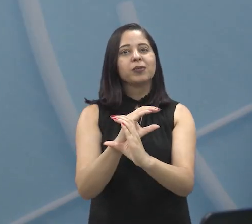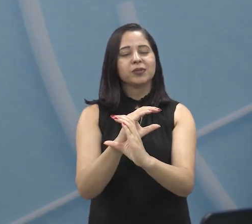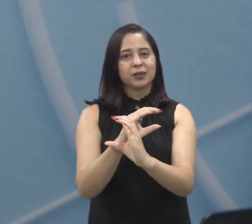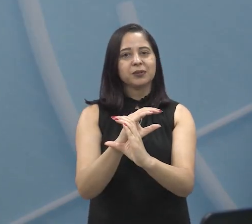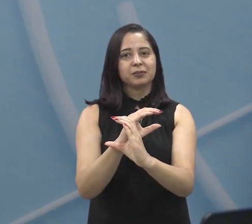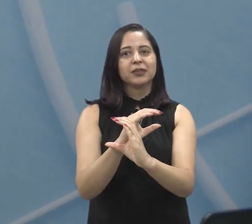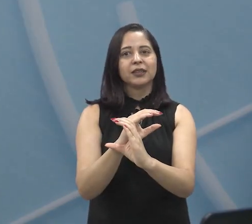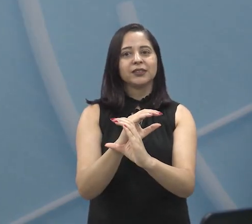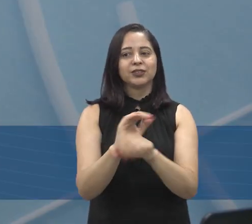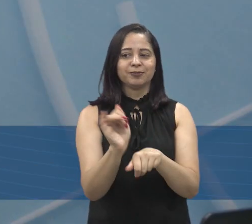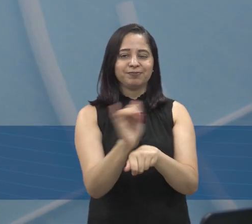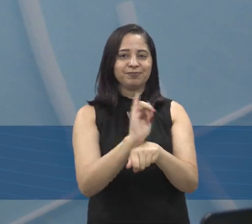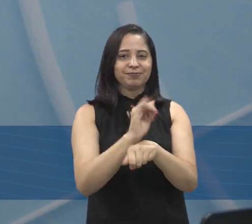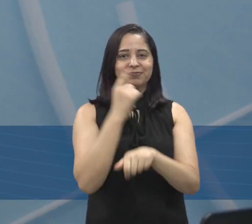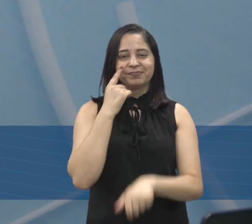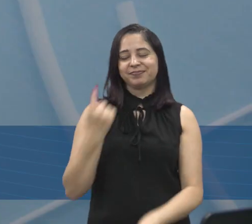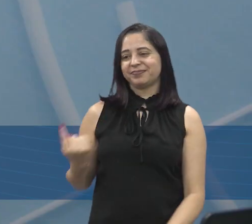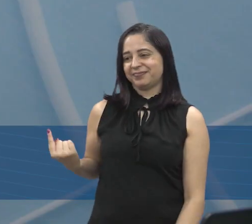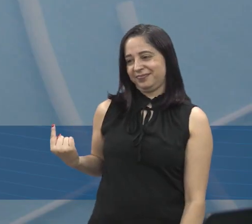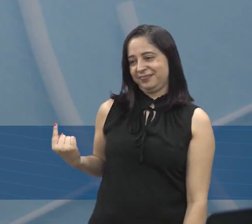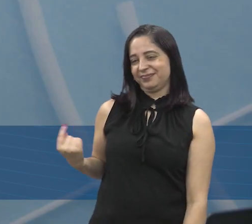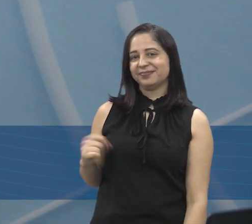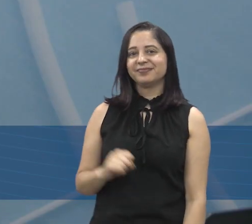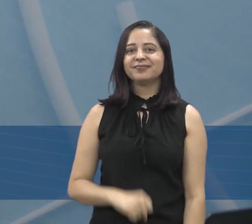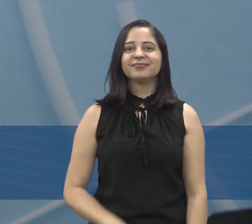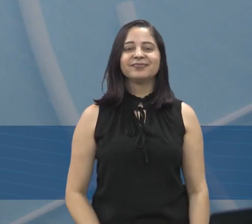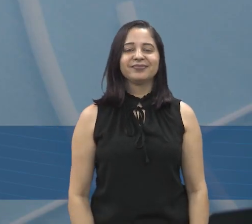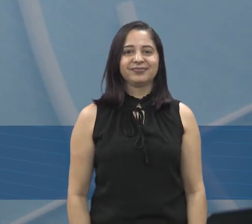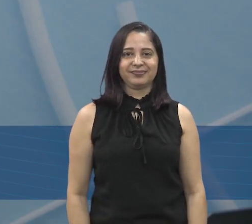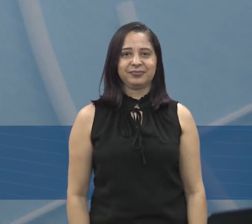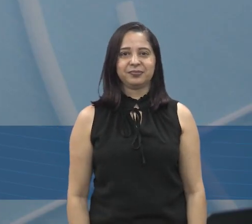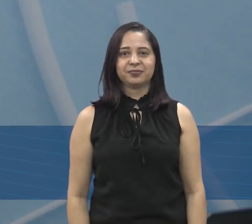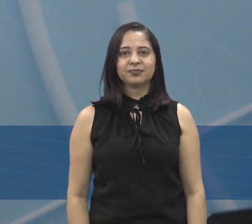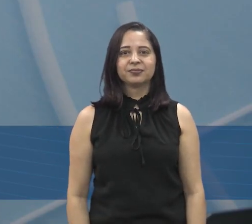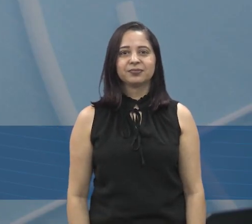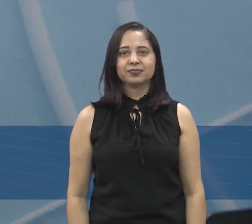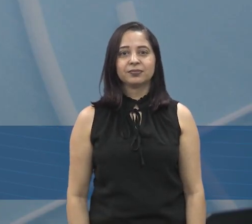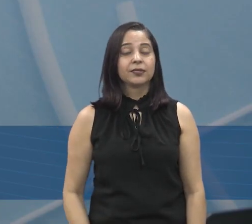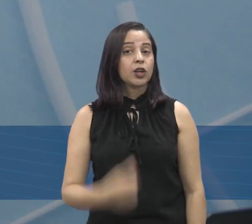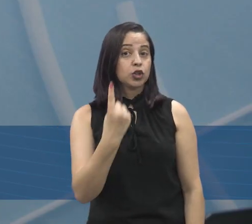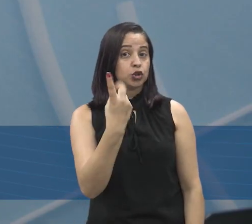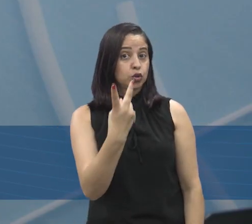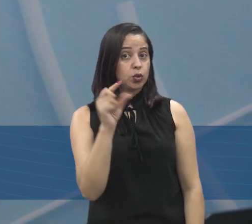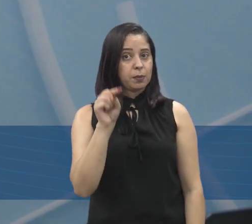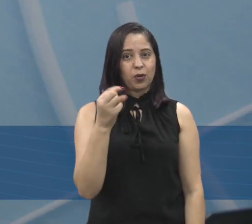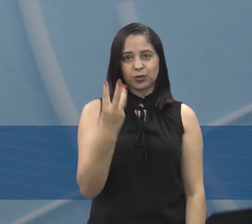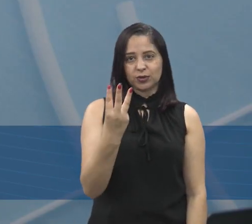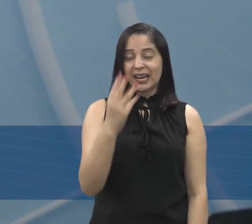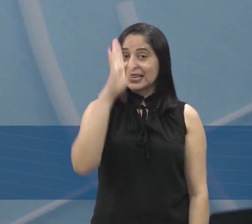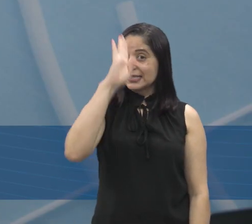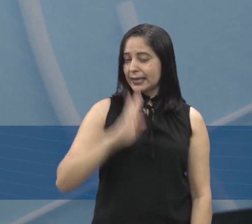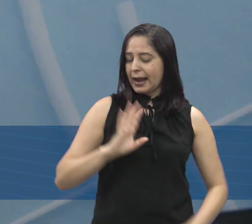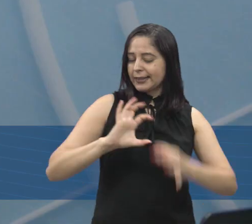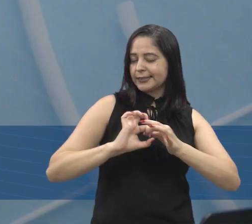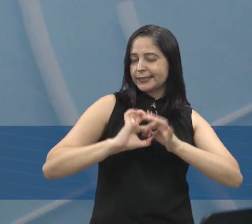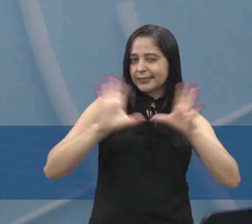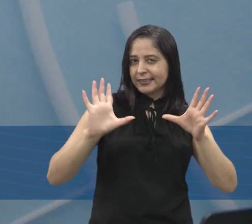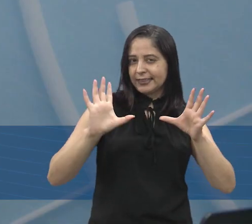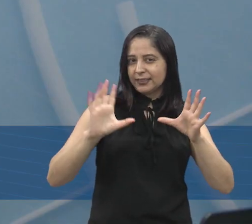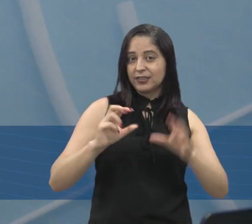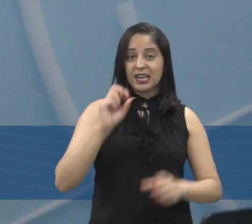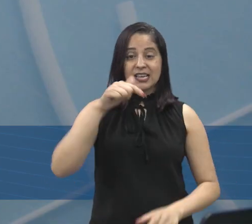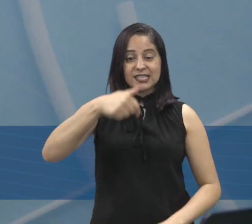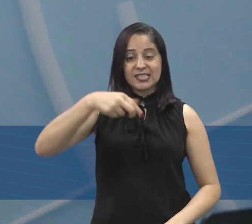na íntegra, é só acessar o youtube.com/TV Câmara SJC, além dos canais 12.3, nosso canal